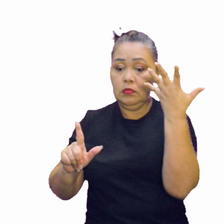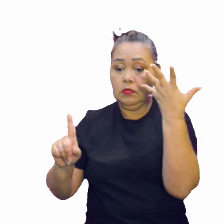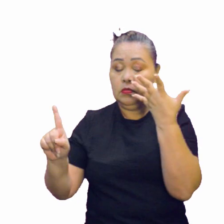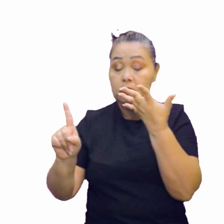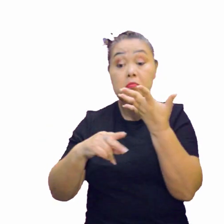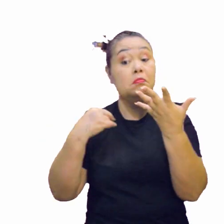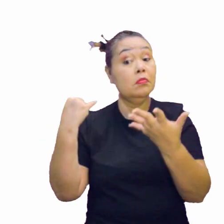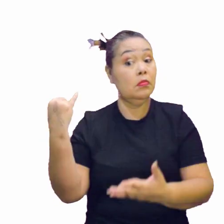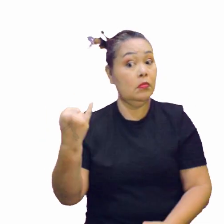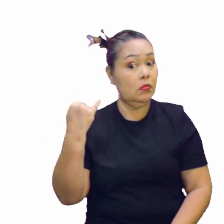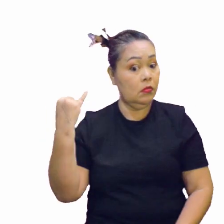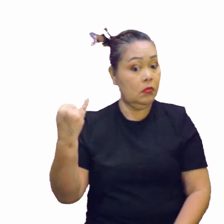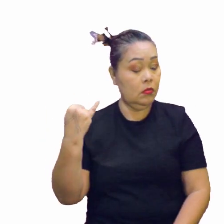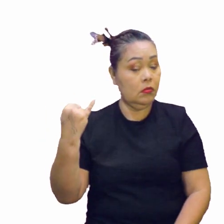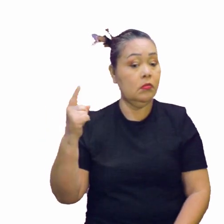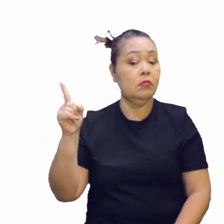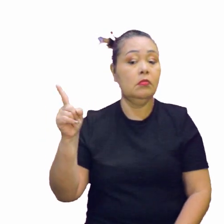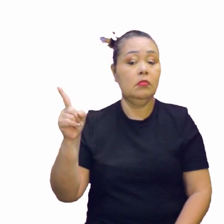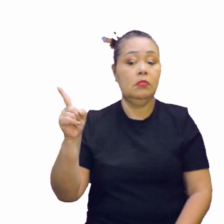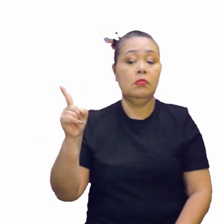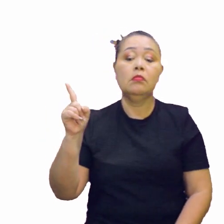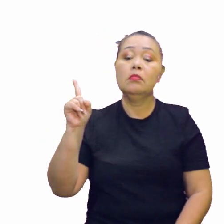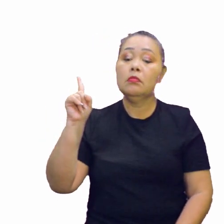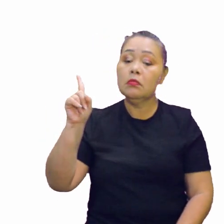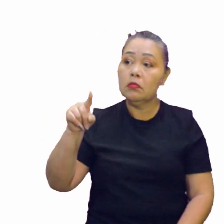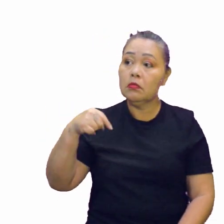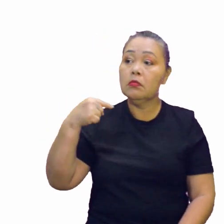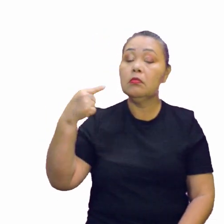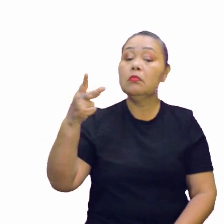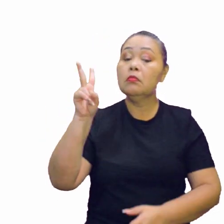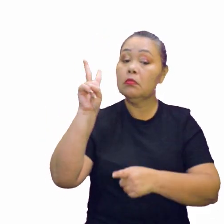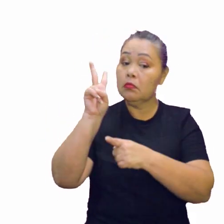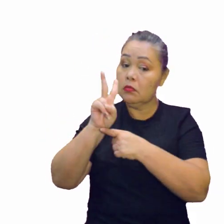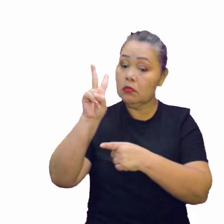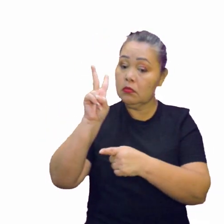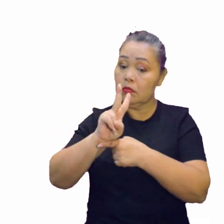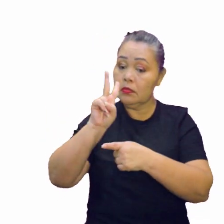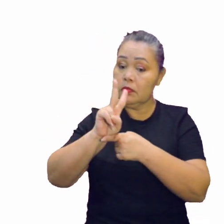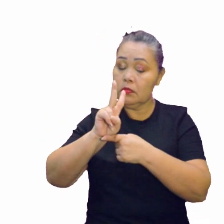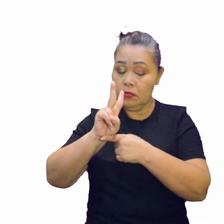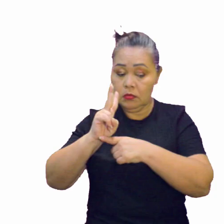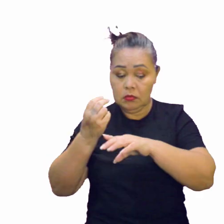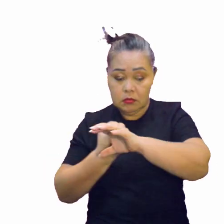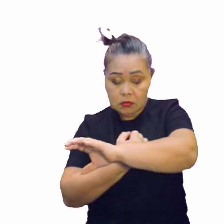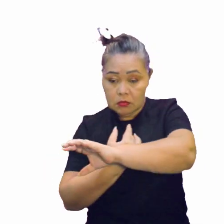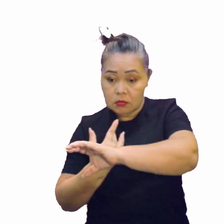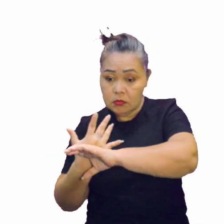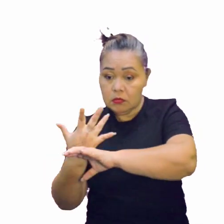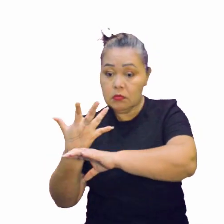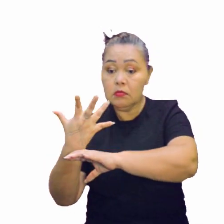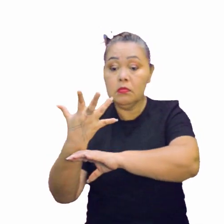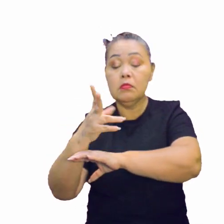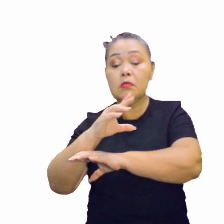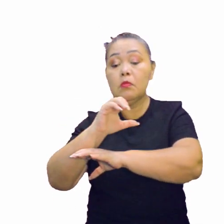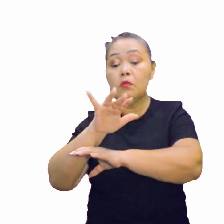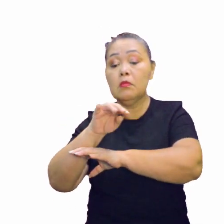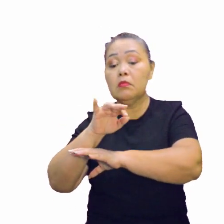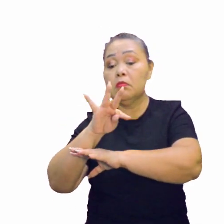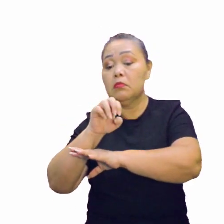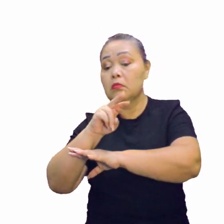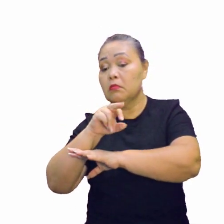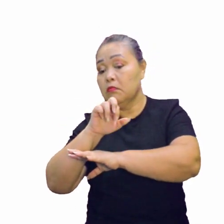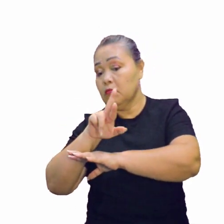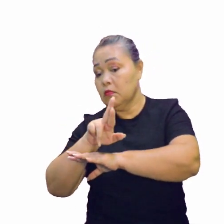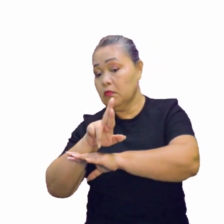essenciais, intervenções para a manutenção da produtividade da cultivar. E aí, como é